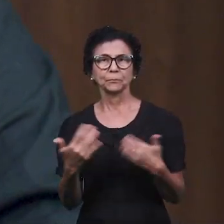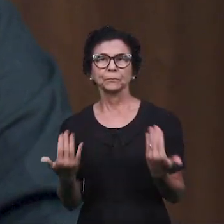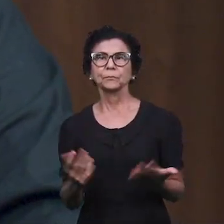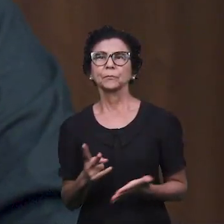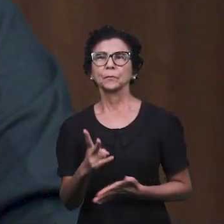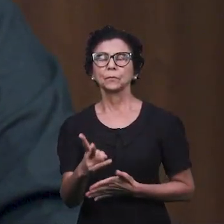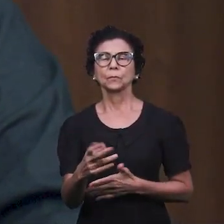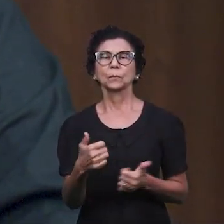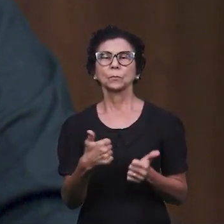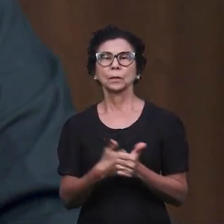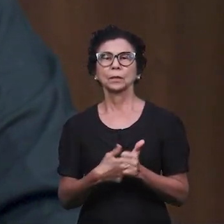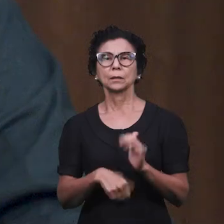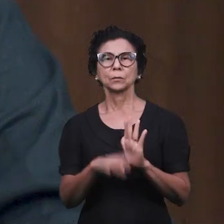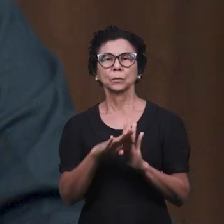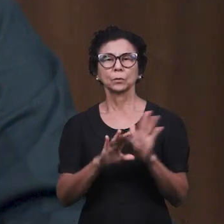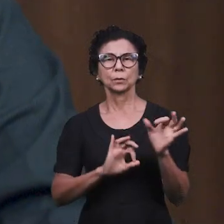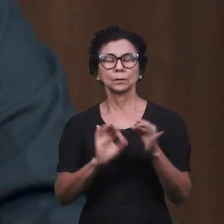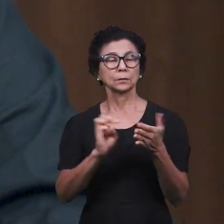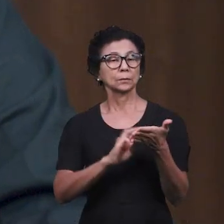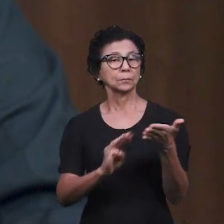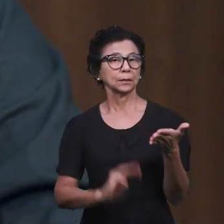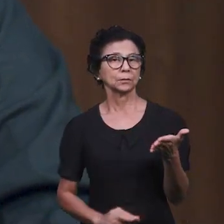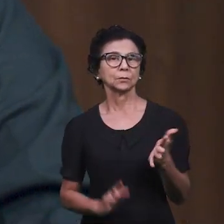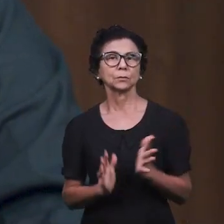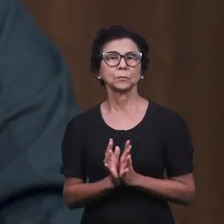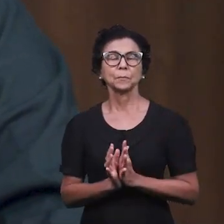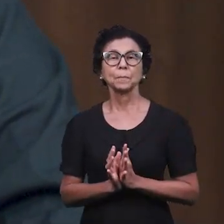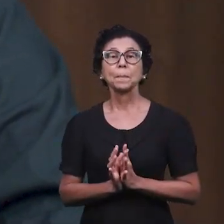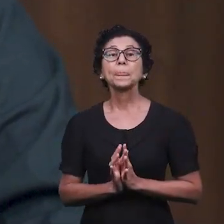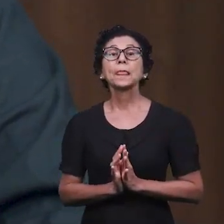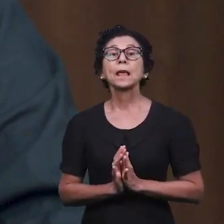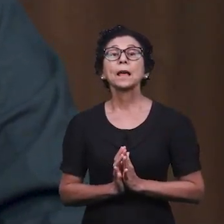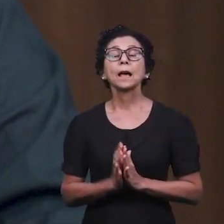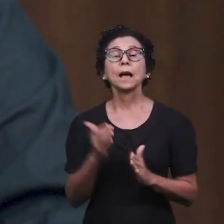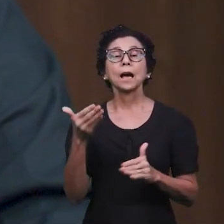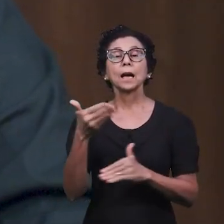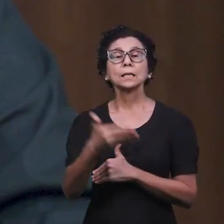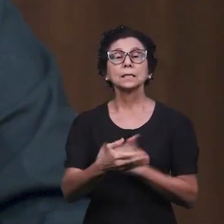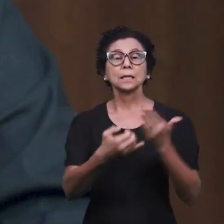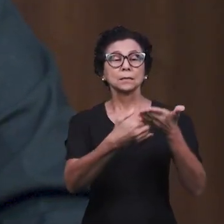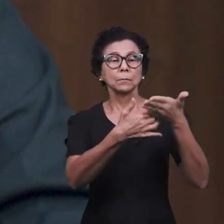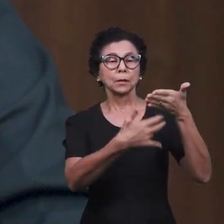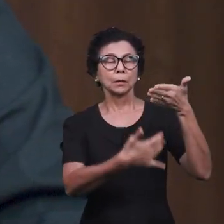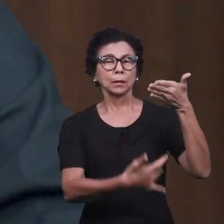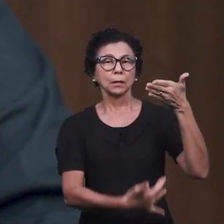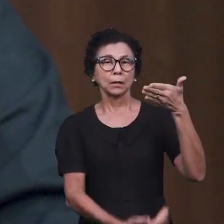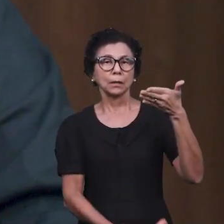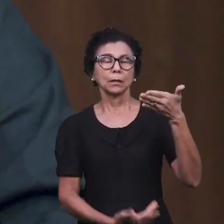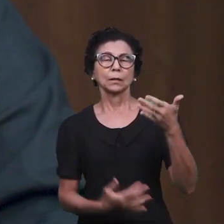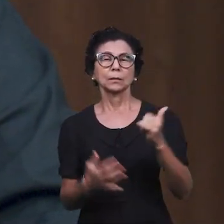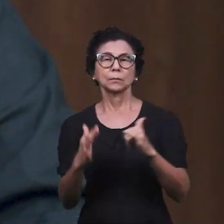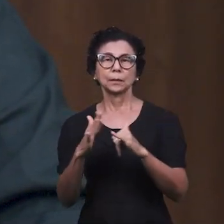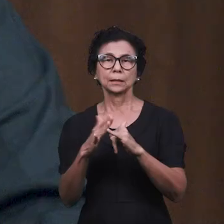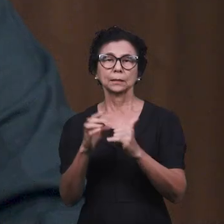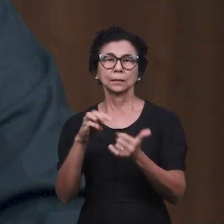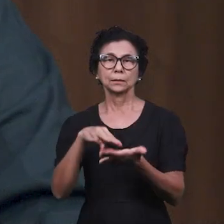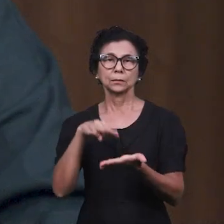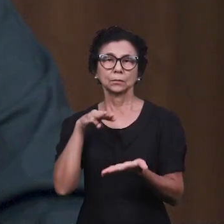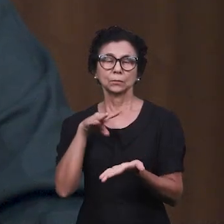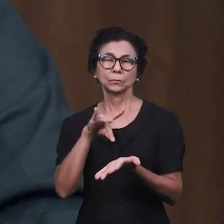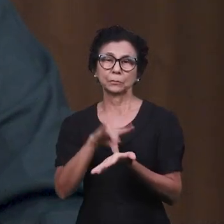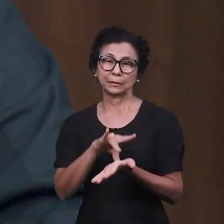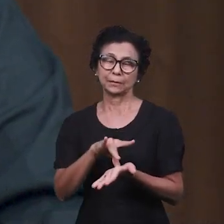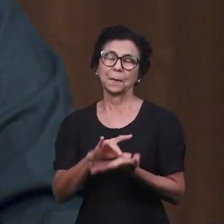continue conosco no programa Organização e Método e também acesse a playlist completa no canal oficial da Igreja Cristã Maranata